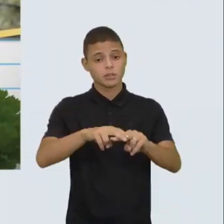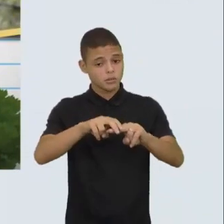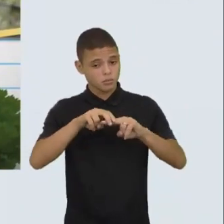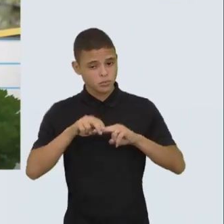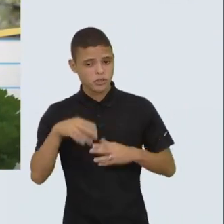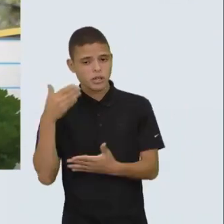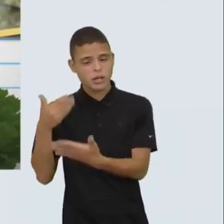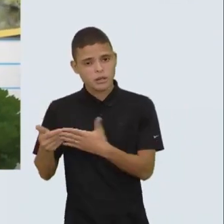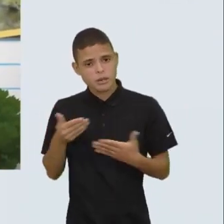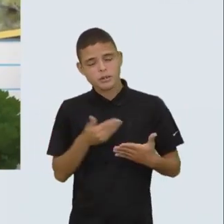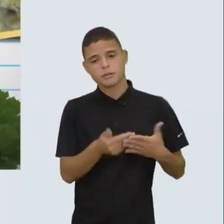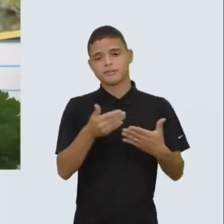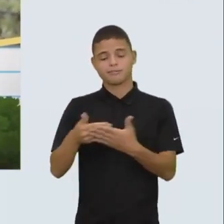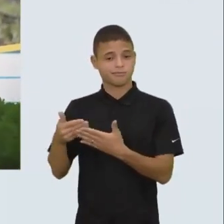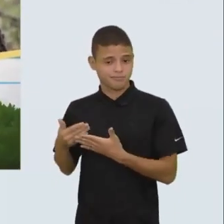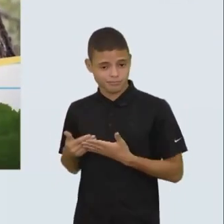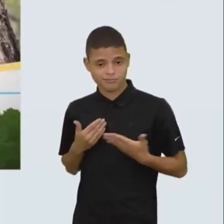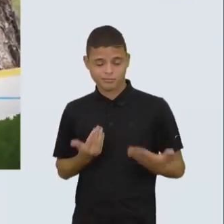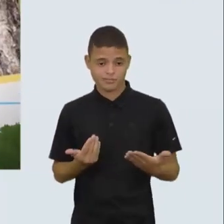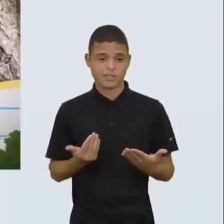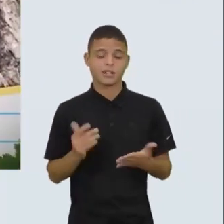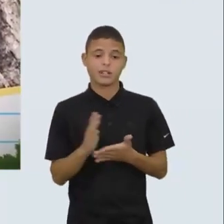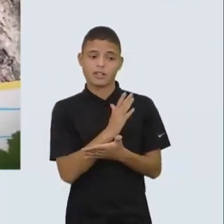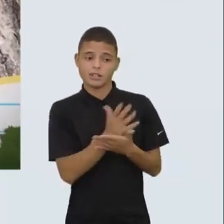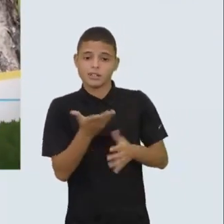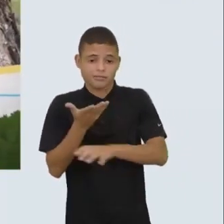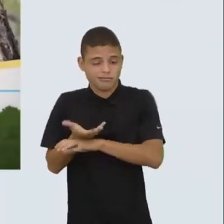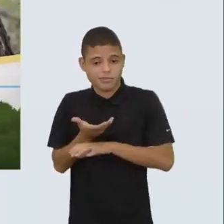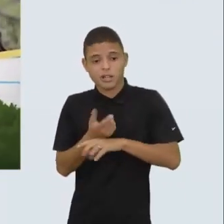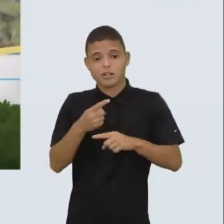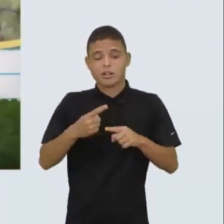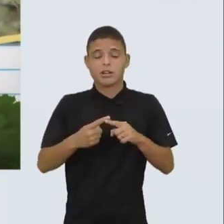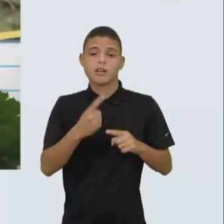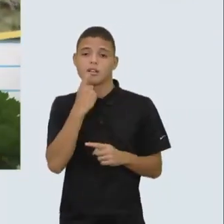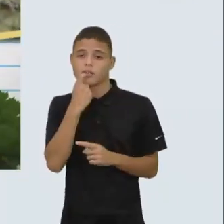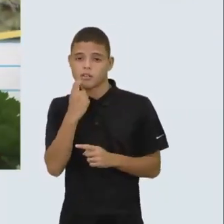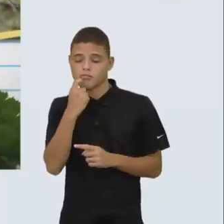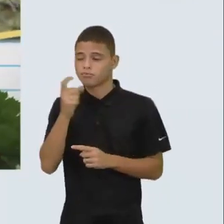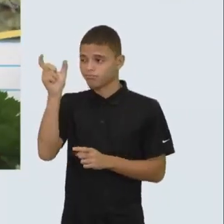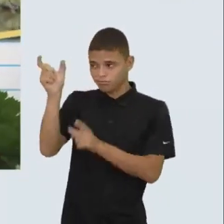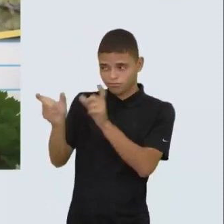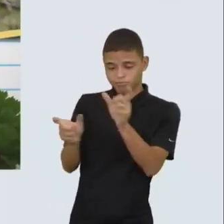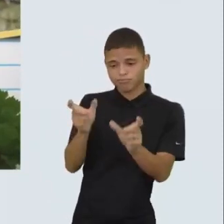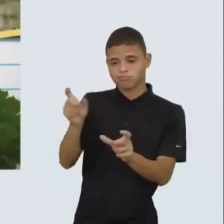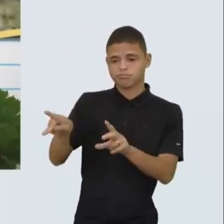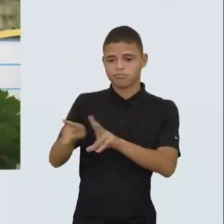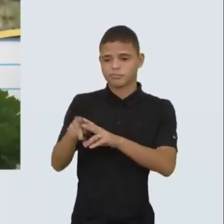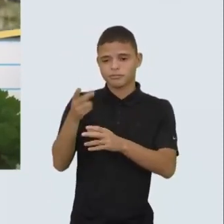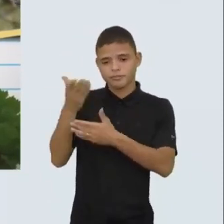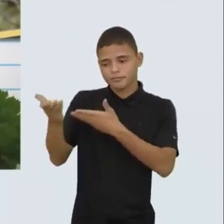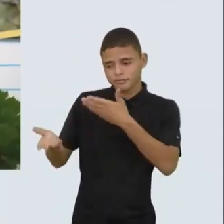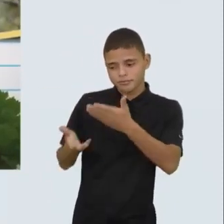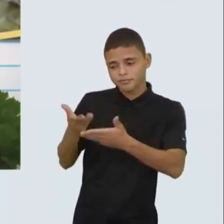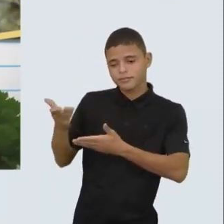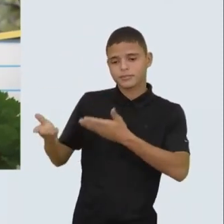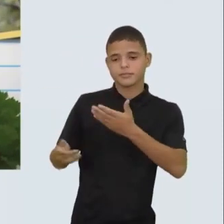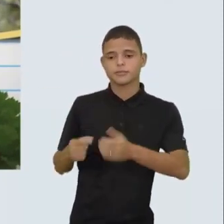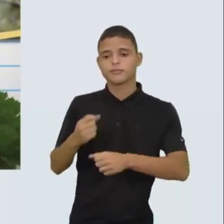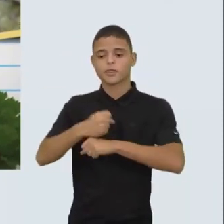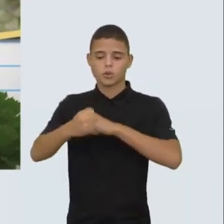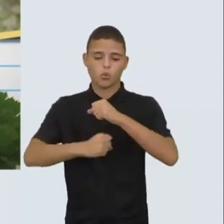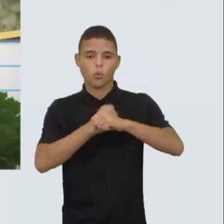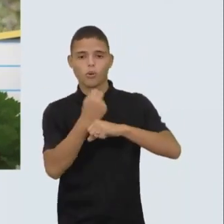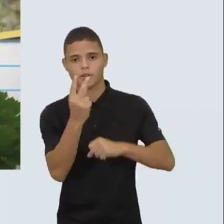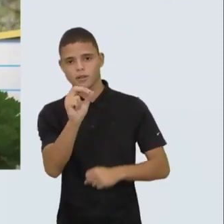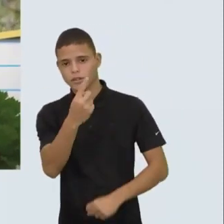espécies é agravado. Segundo a lista vermelha da União Internacional para a Conservação da Natureza e dos Recursos Naturais, em